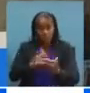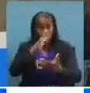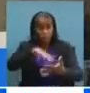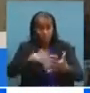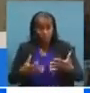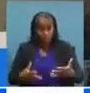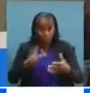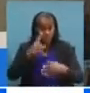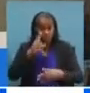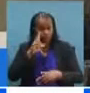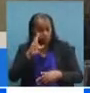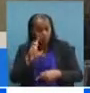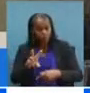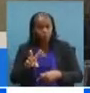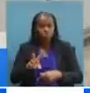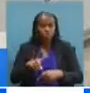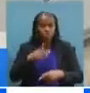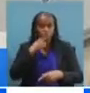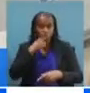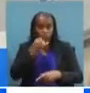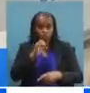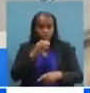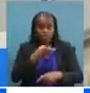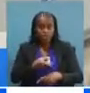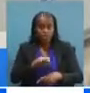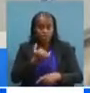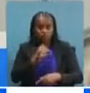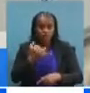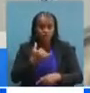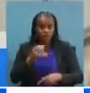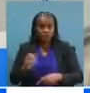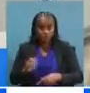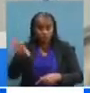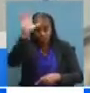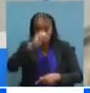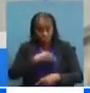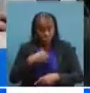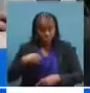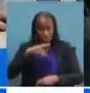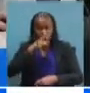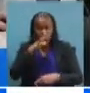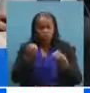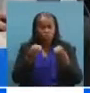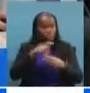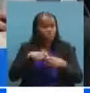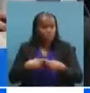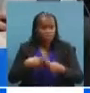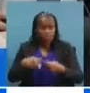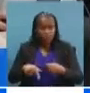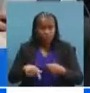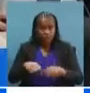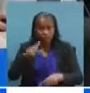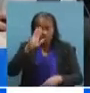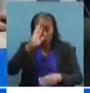controle do tabaco 2019 e 2023 o ministro da saúde realça as várias parcerias tendo em vista a atingir as metas da agenda